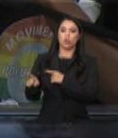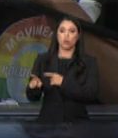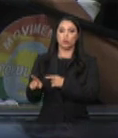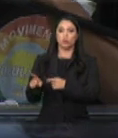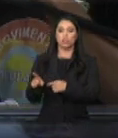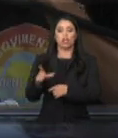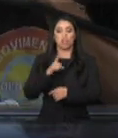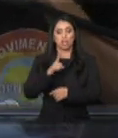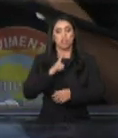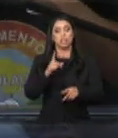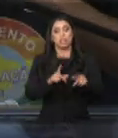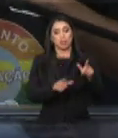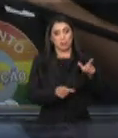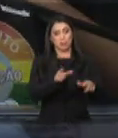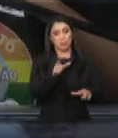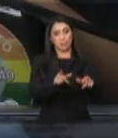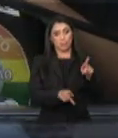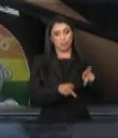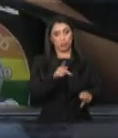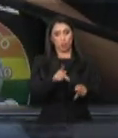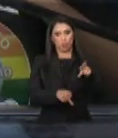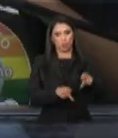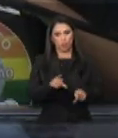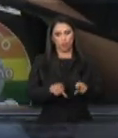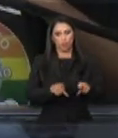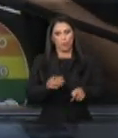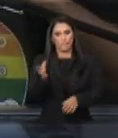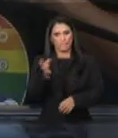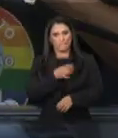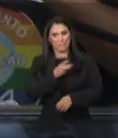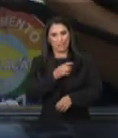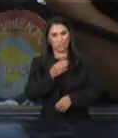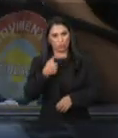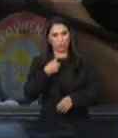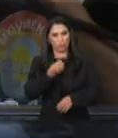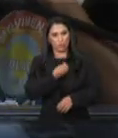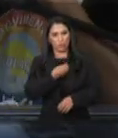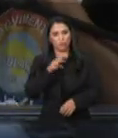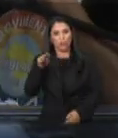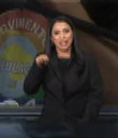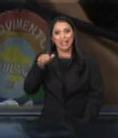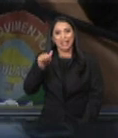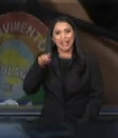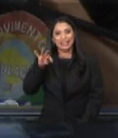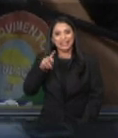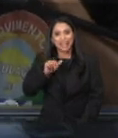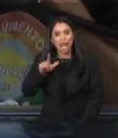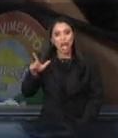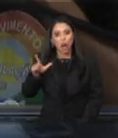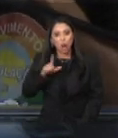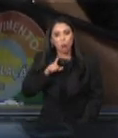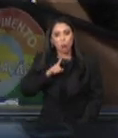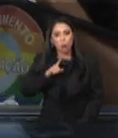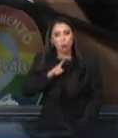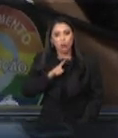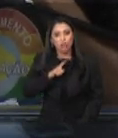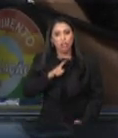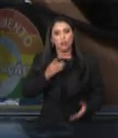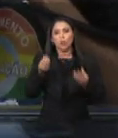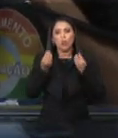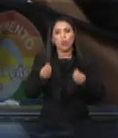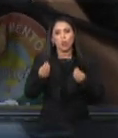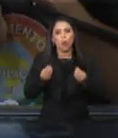população aporofobia Natal eu moro em Natal seu Ministro despejo em baixo de um viaduto